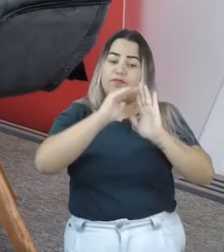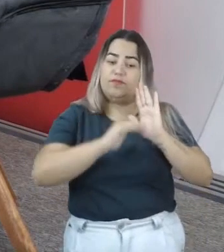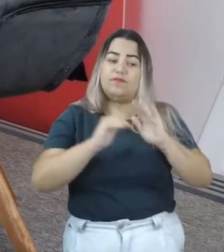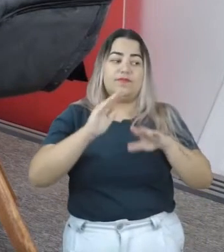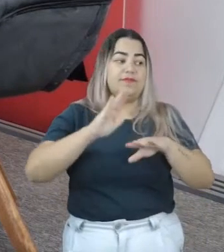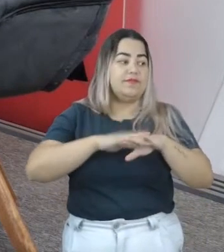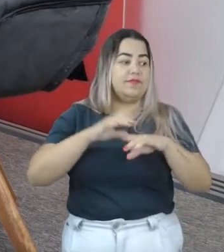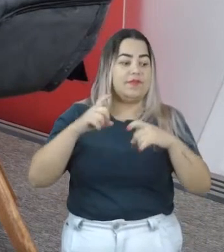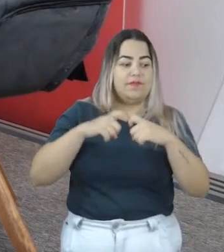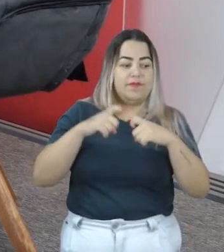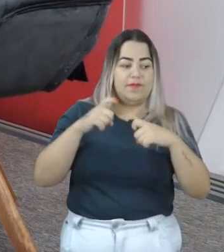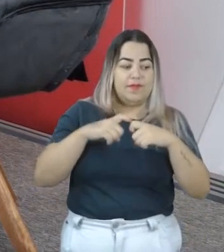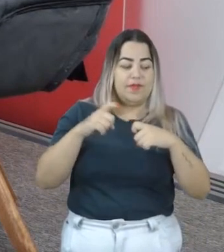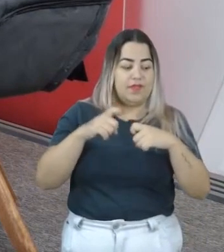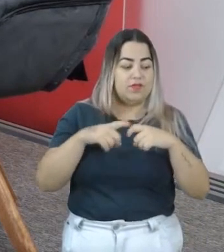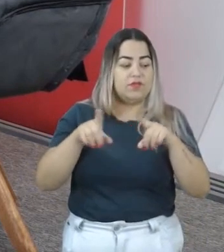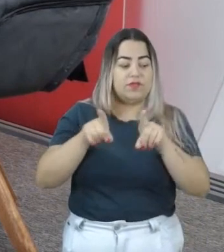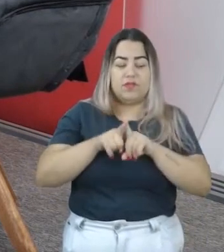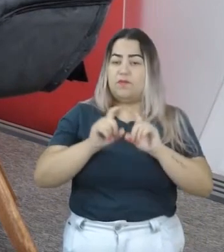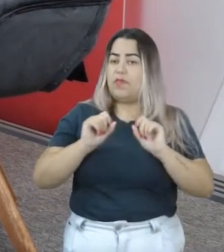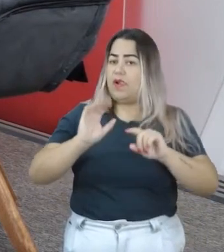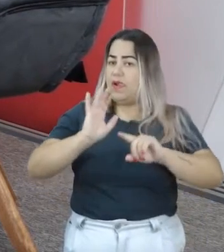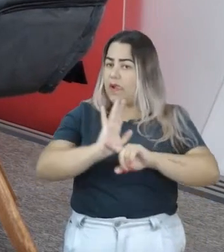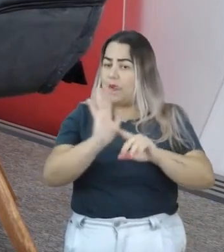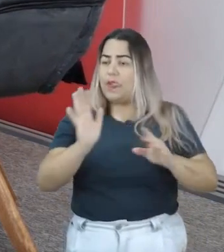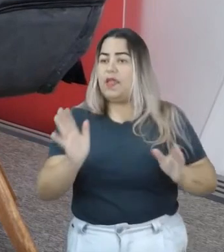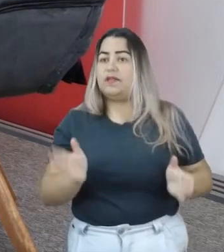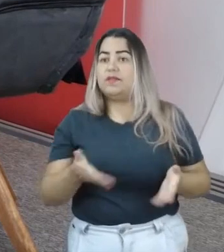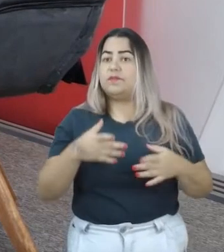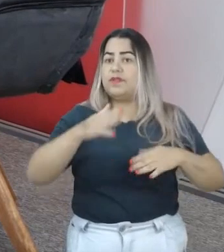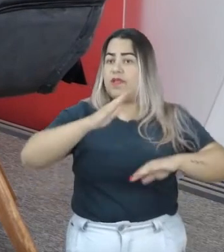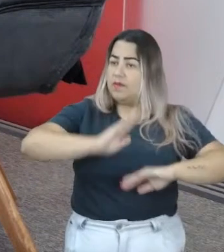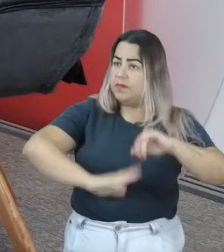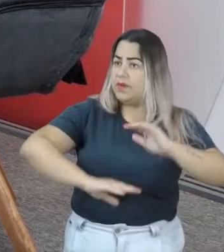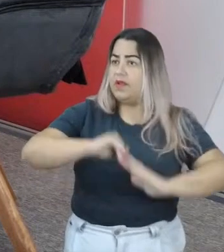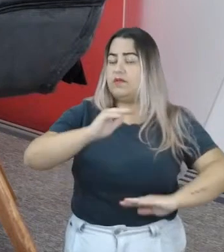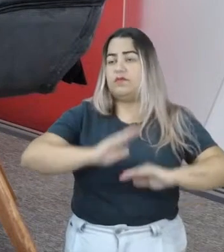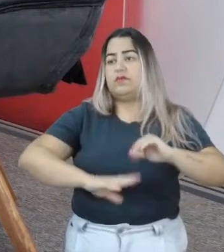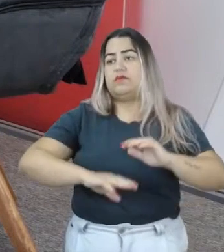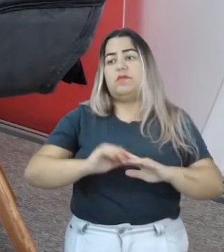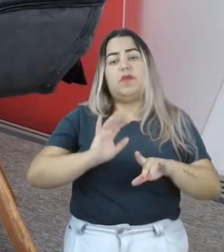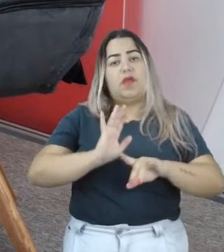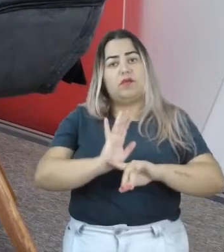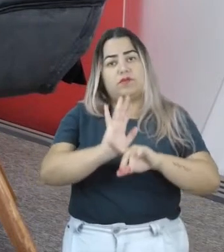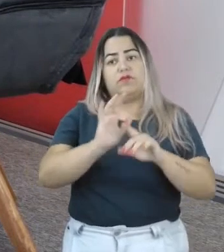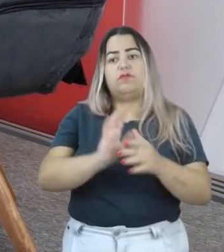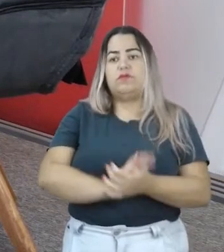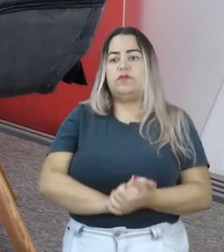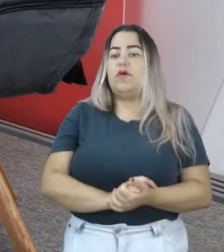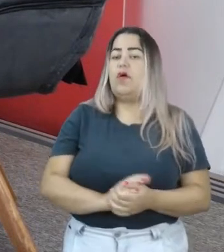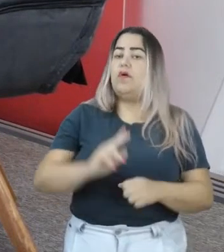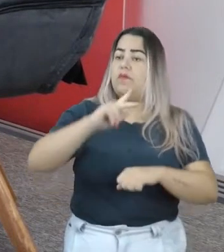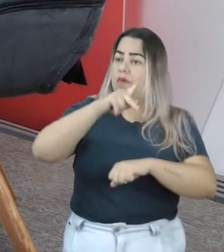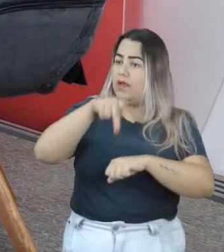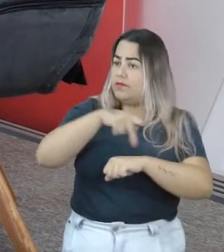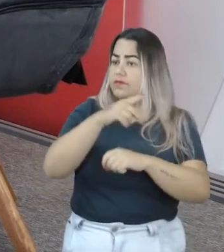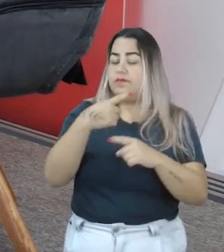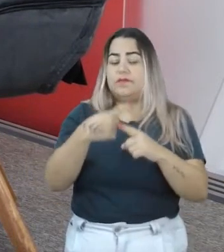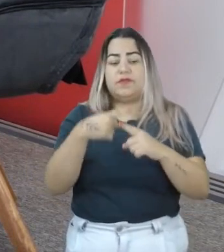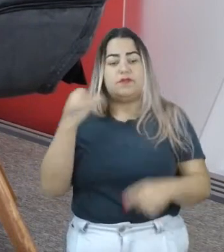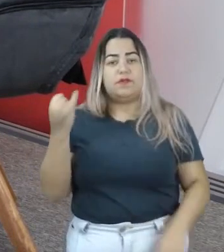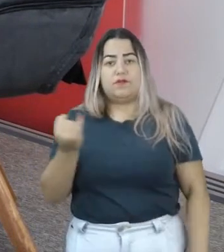o que é que isso realmente beneficia, de que forma, na prática, que isso beneficia o país e por que ele é